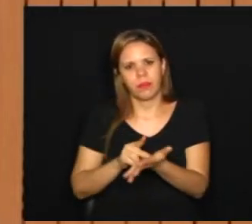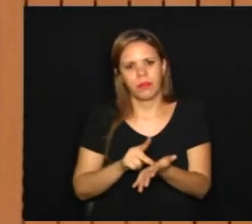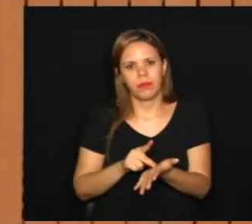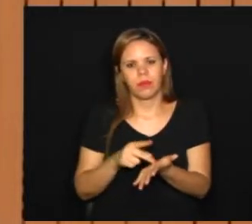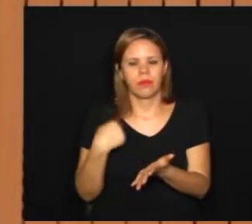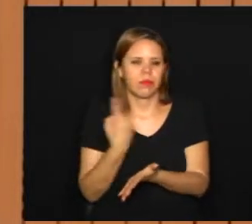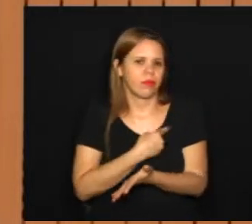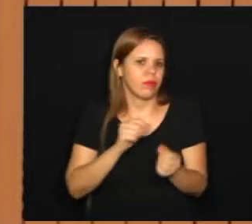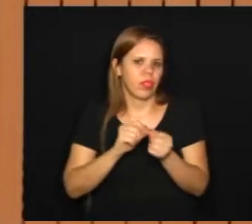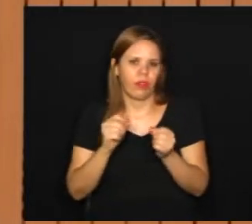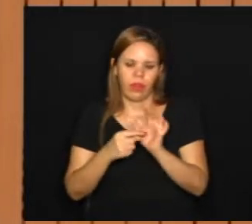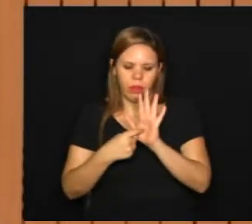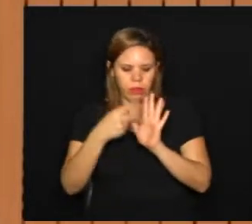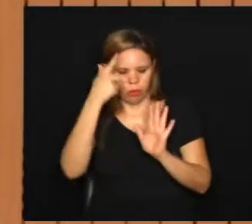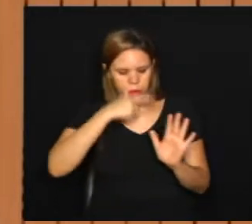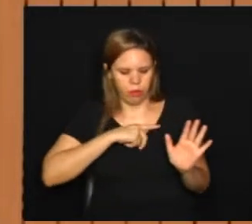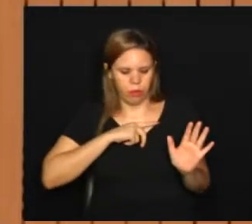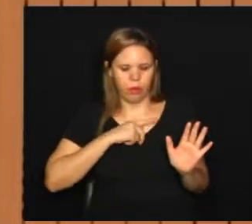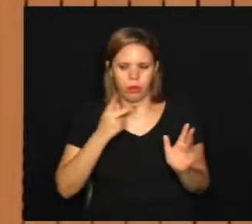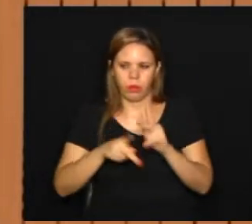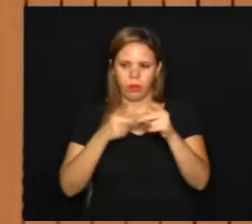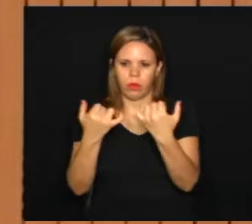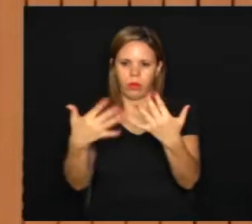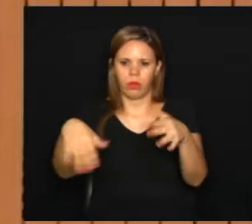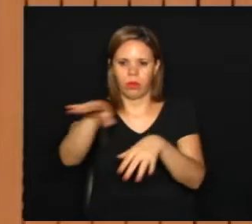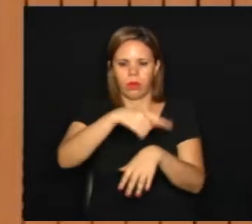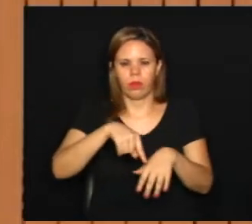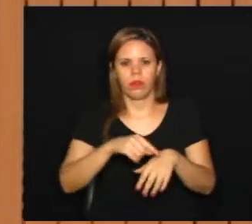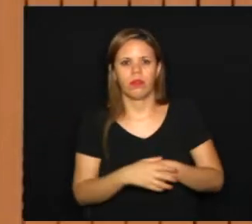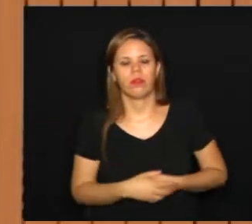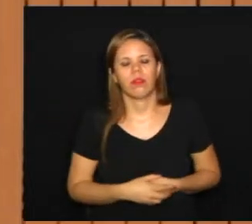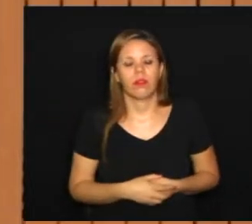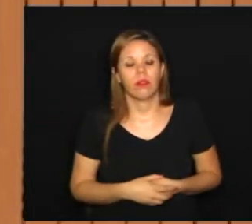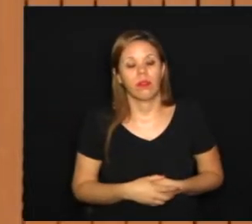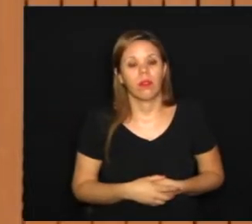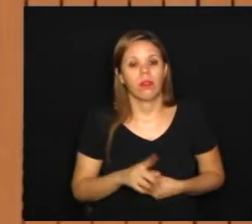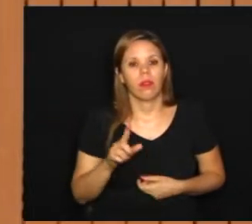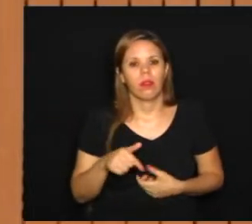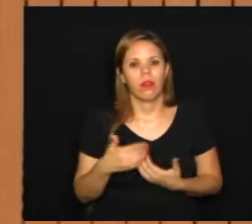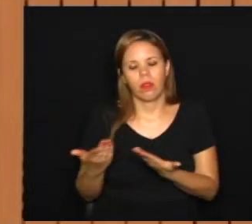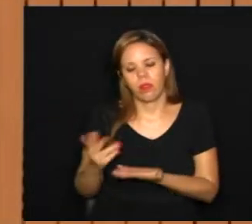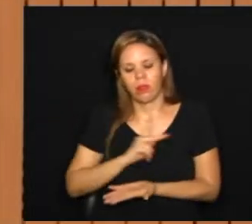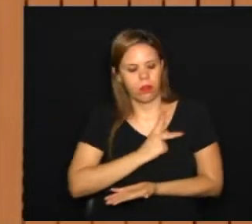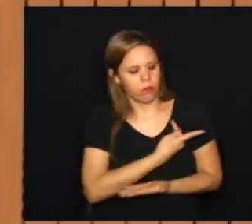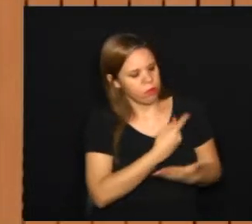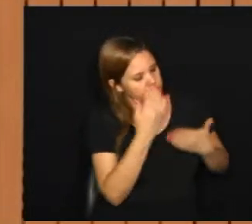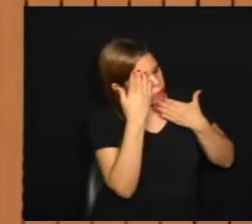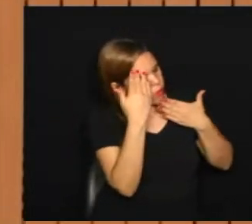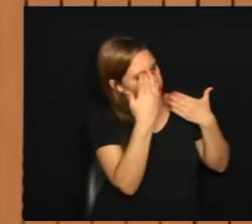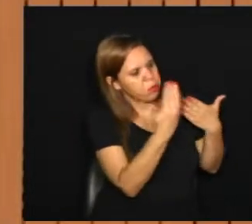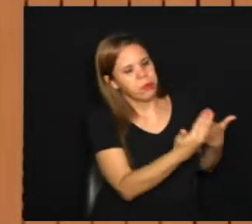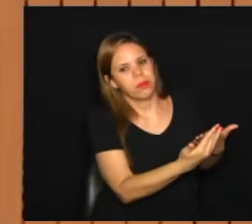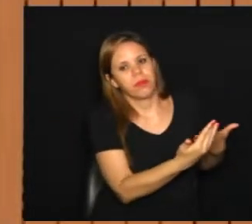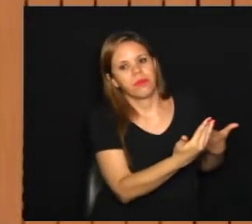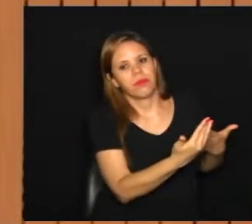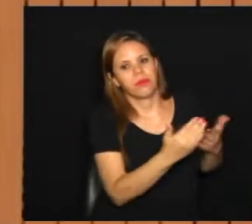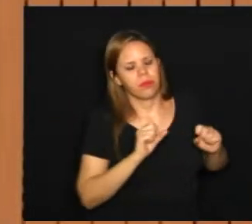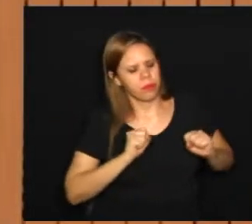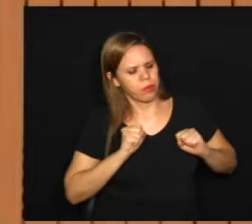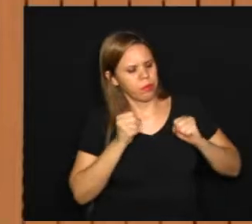gente não faz para nós, a gente faz para os outros. Né? Então é isso, Paulo. Eu agradeço, viu, a teu